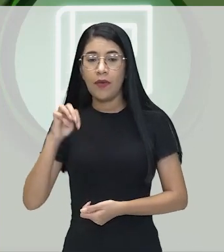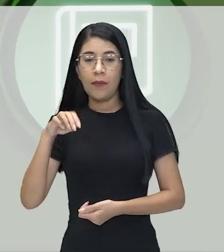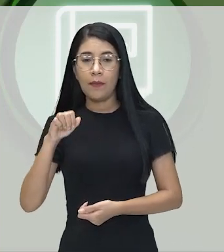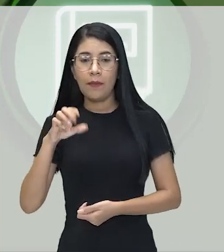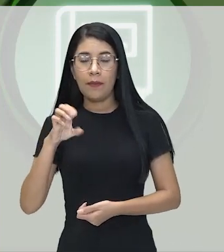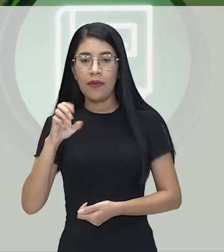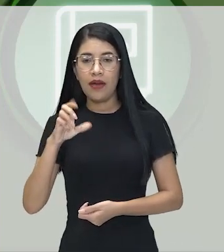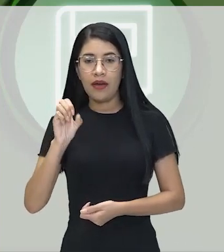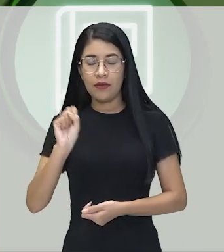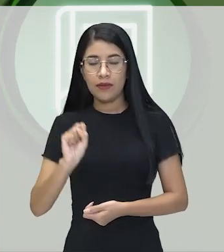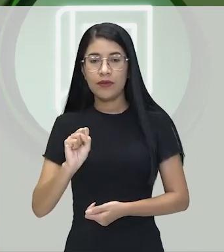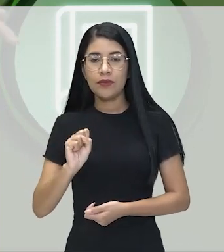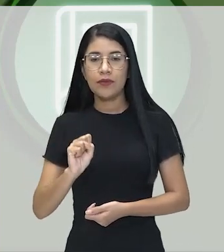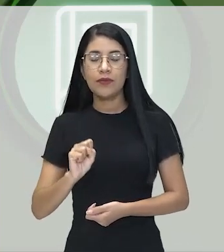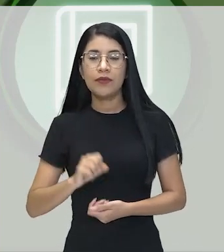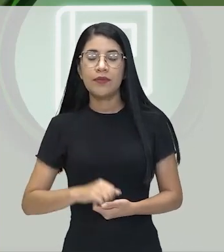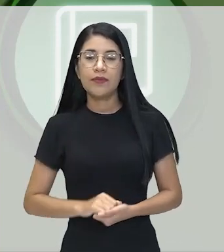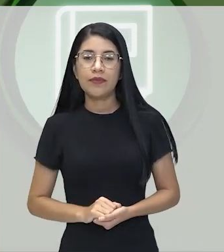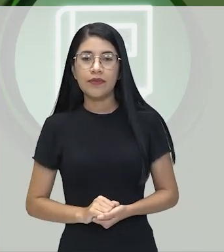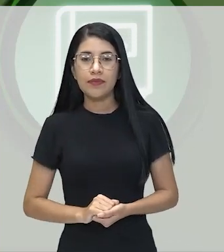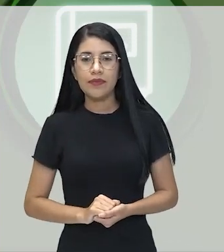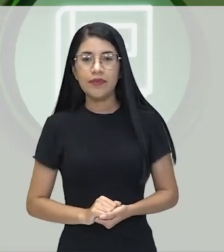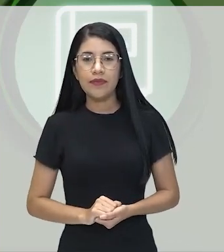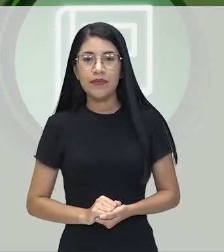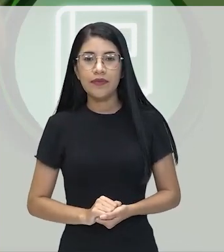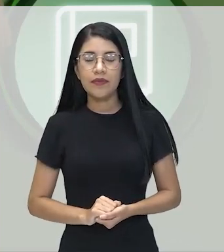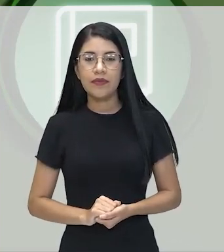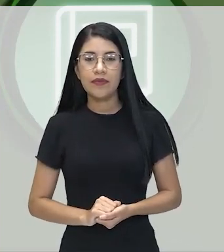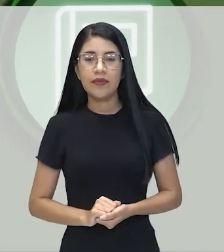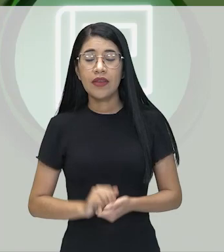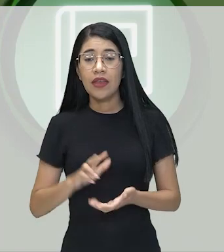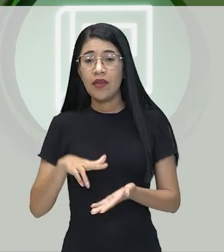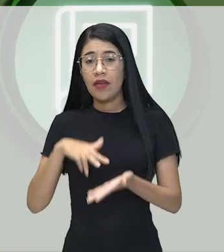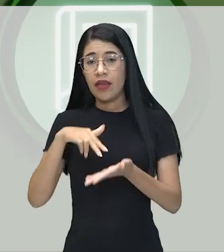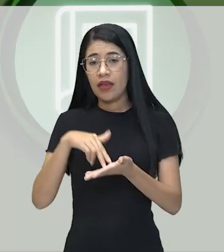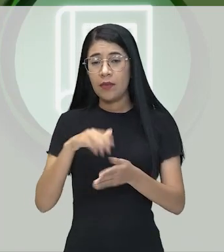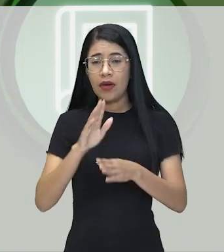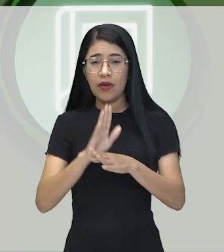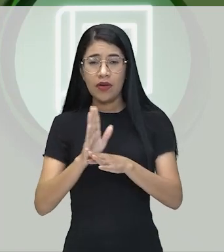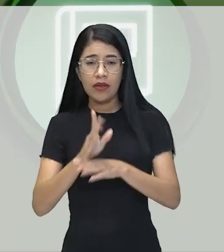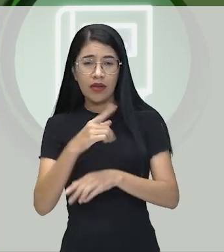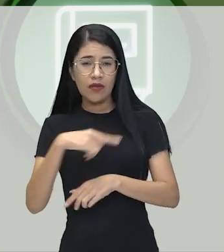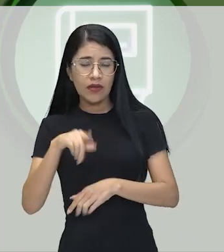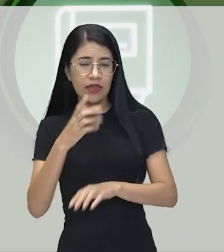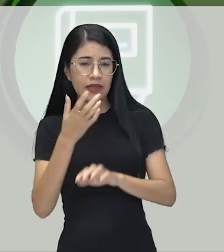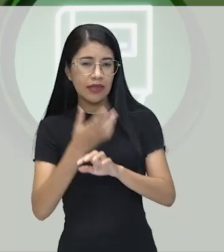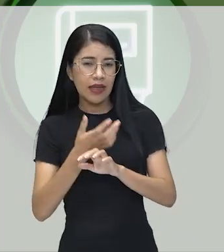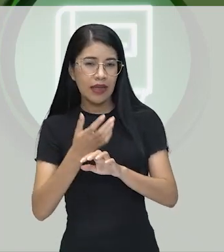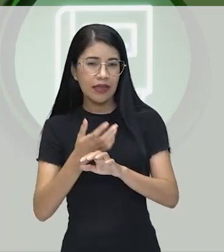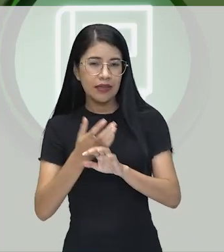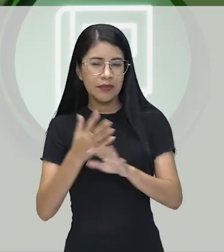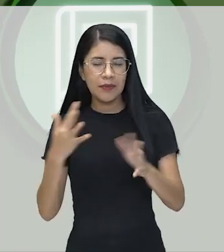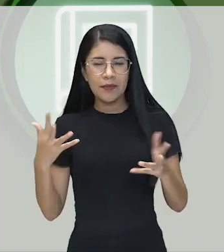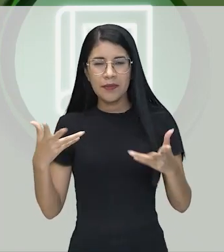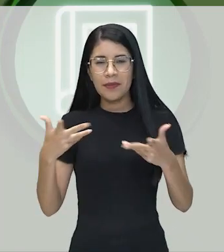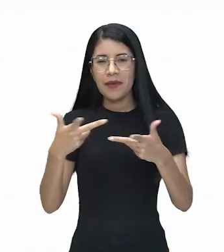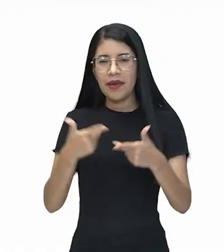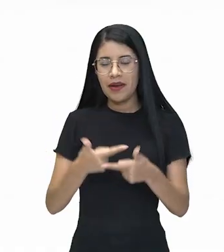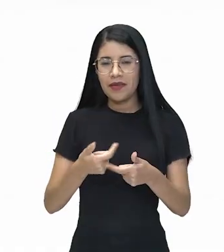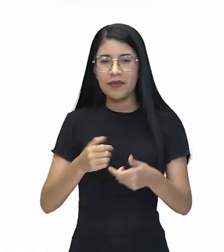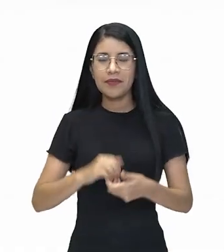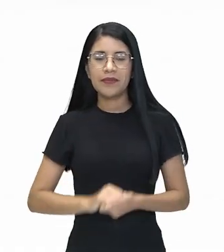Marcos Kelvin, o Lorde da Física, e vim aqui para te auxiliar nessa disciplina tão